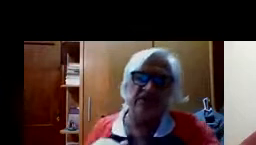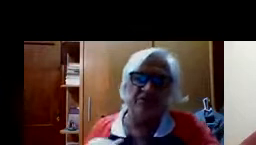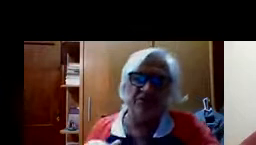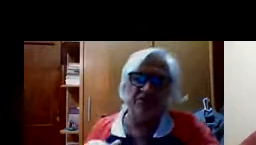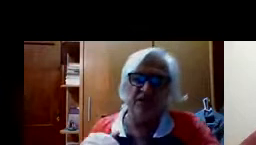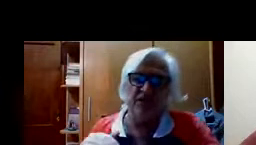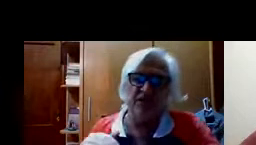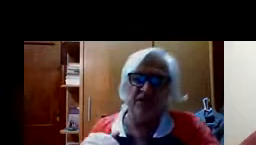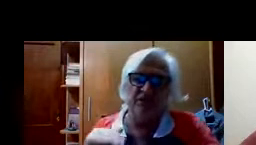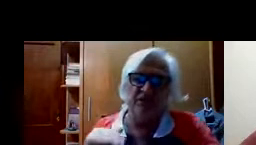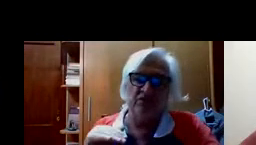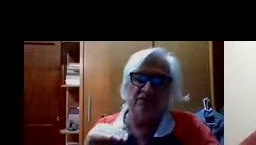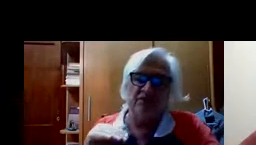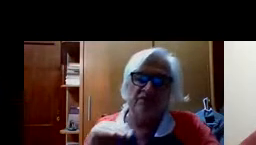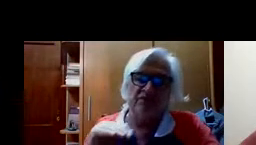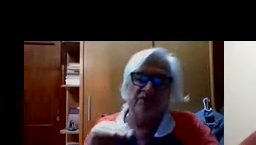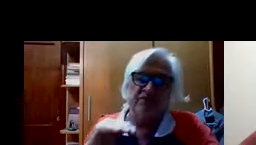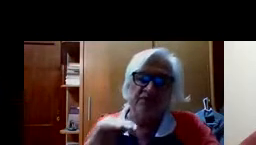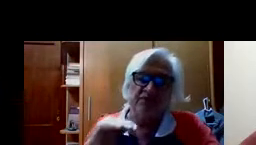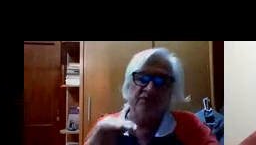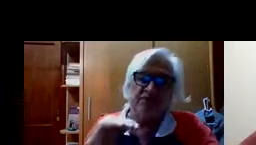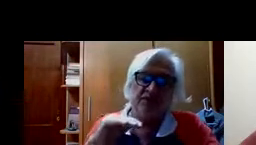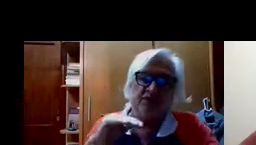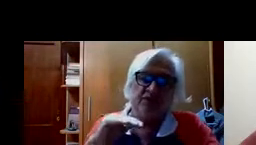entre milésimo e centésimo de milímetro,